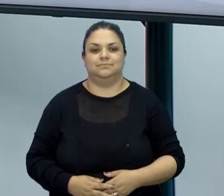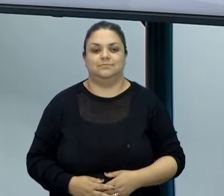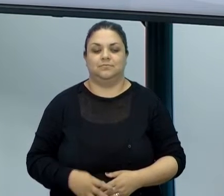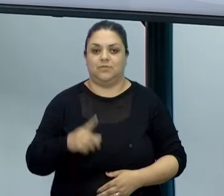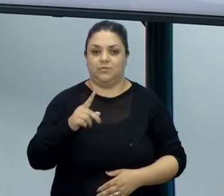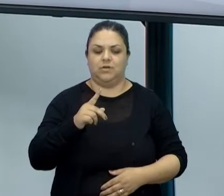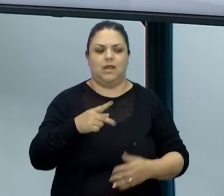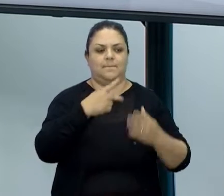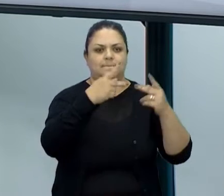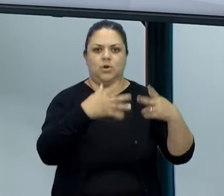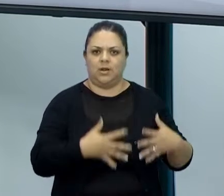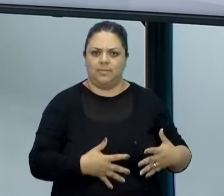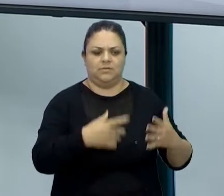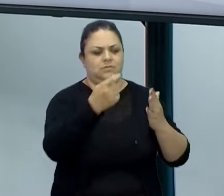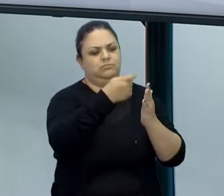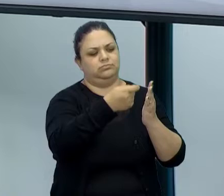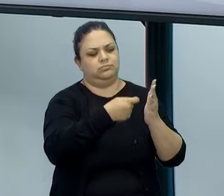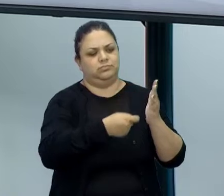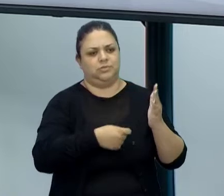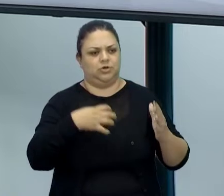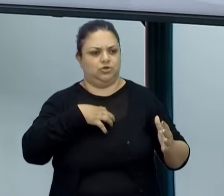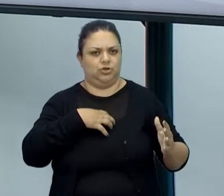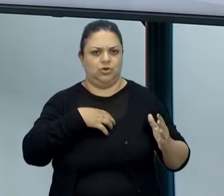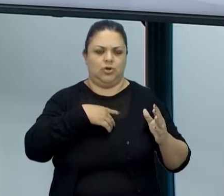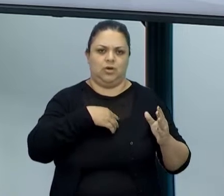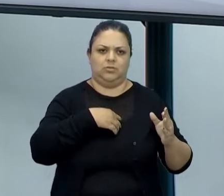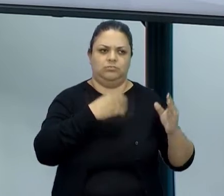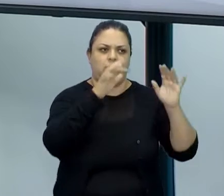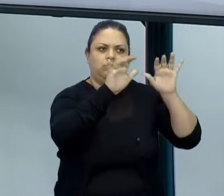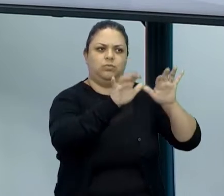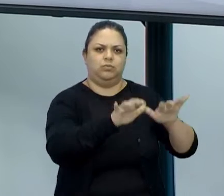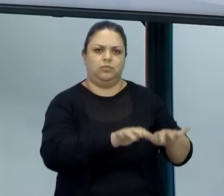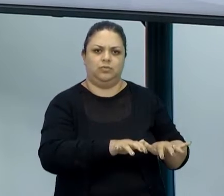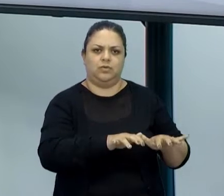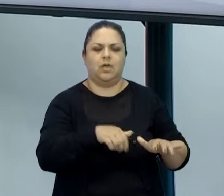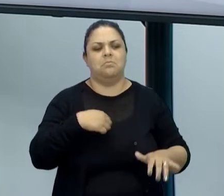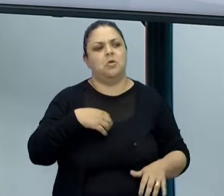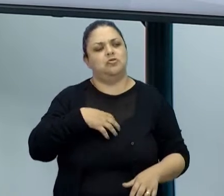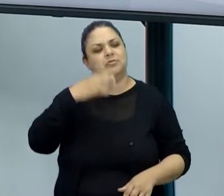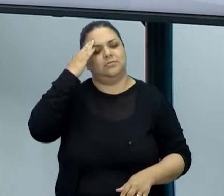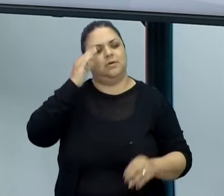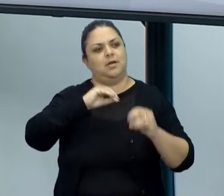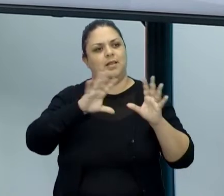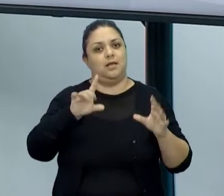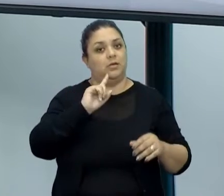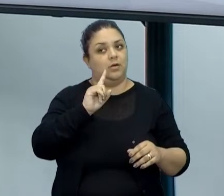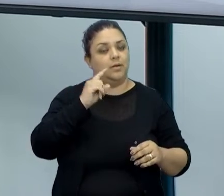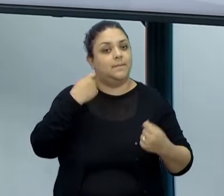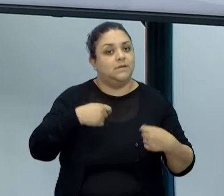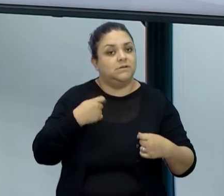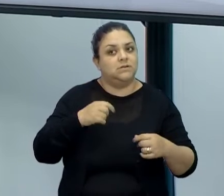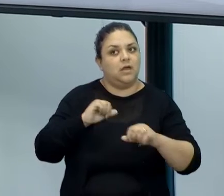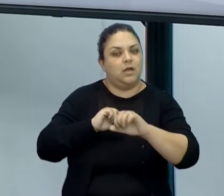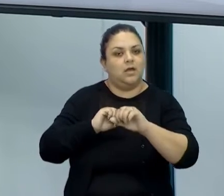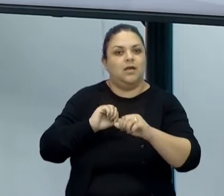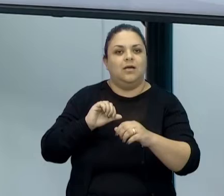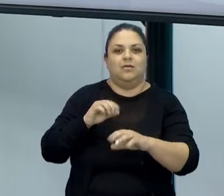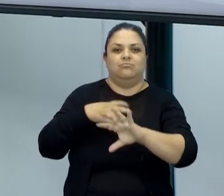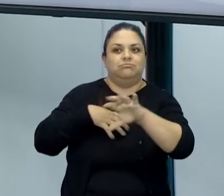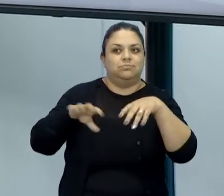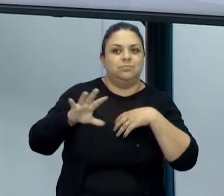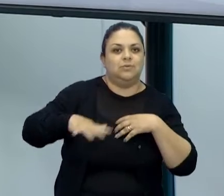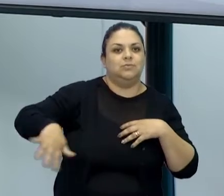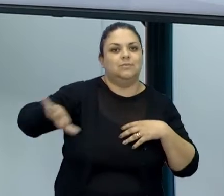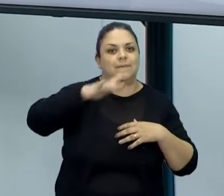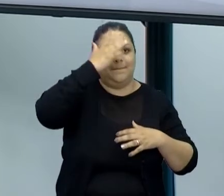para você mesmo. Então é importante que na descrição narrativa fique muito claro aquilo que você quer